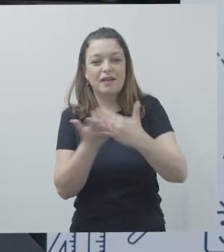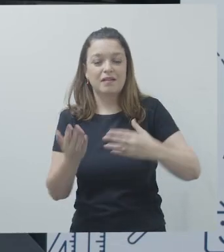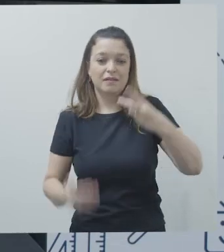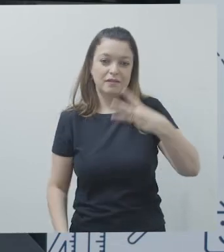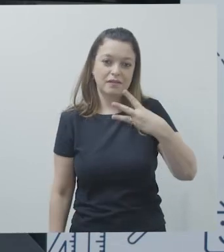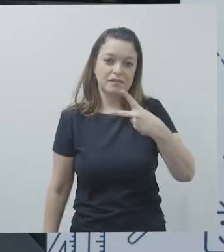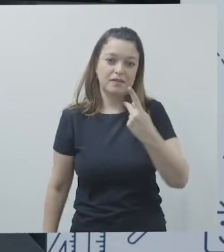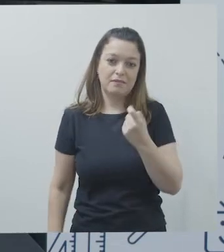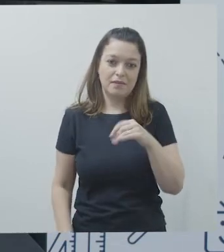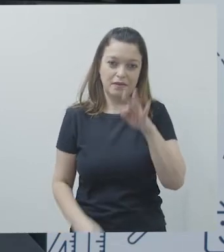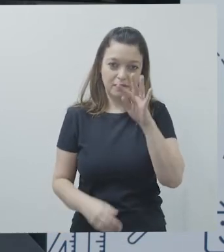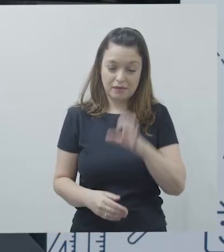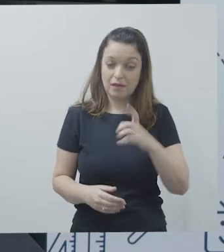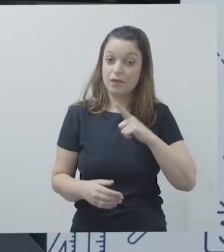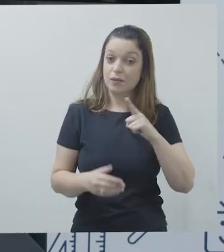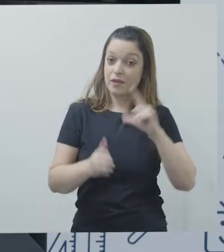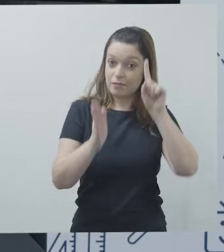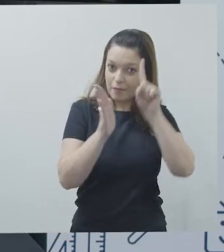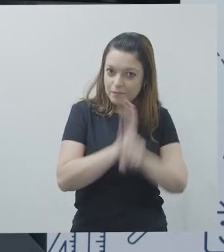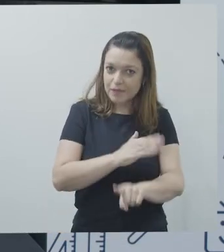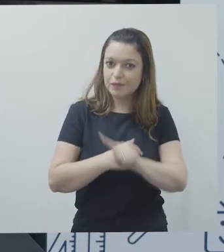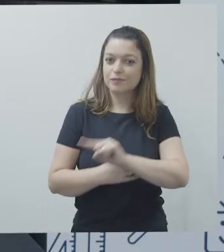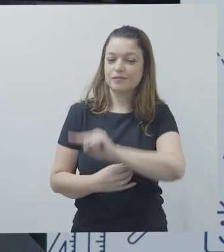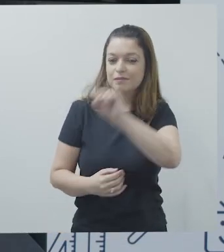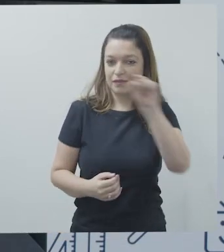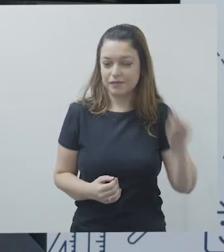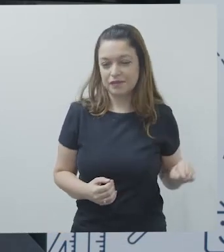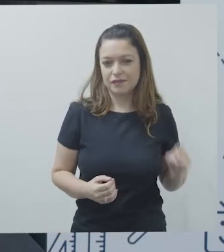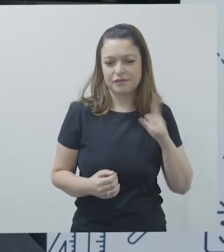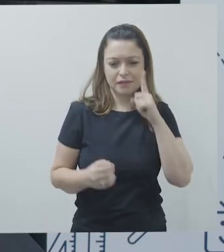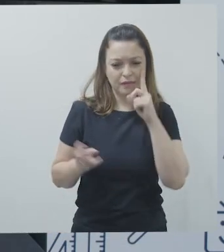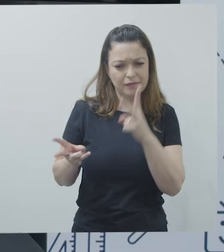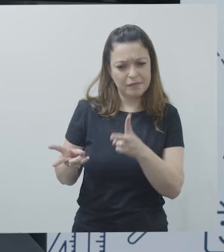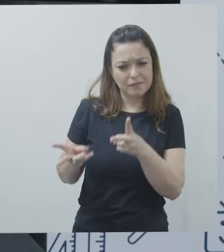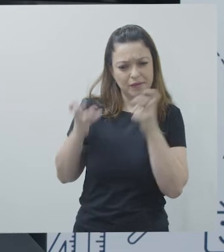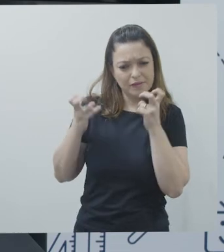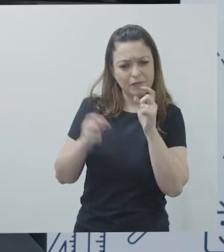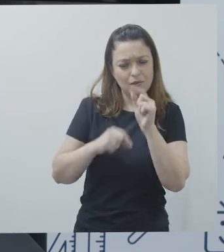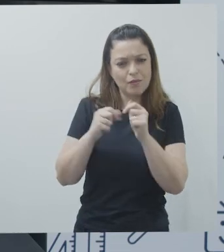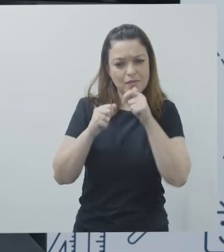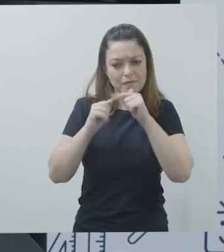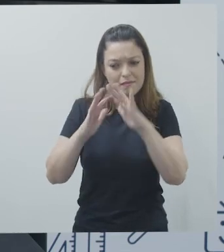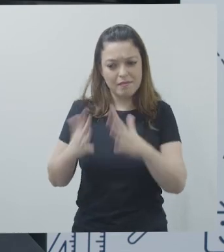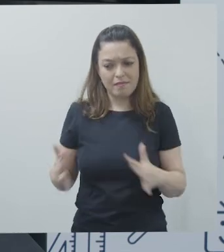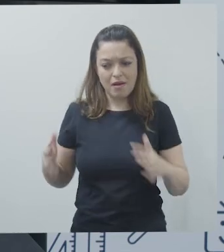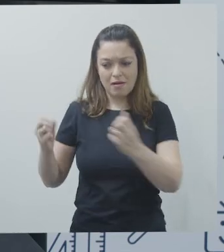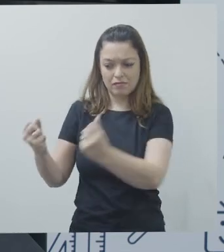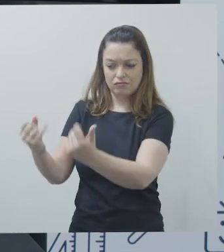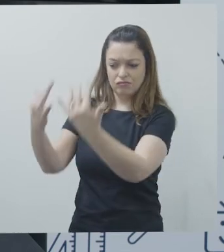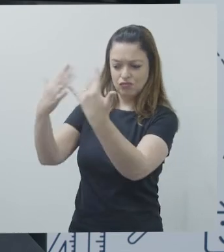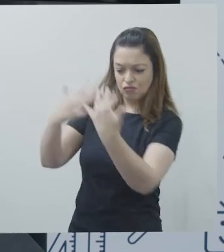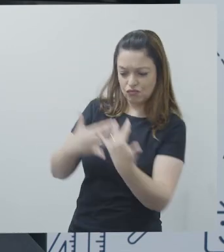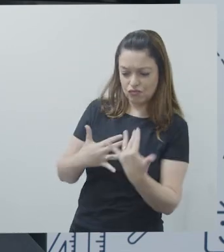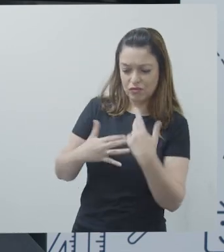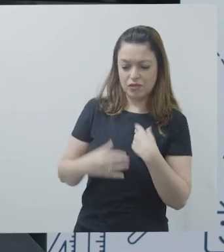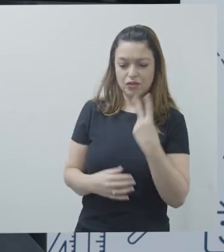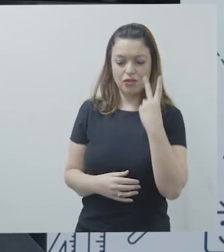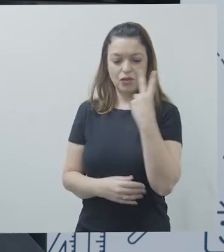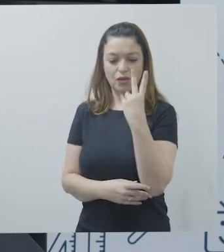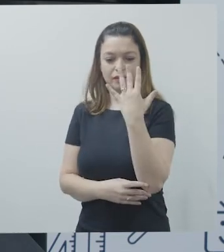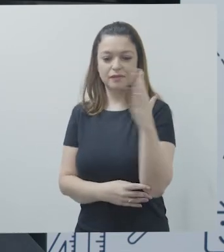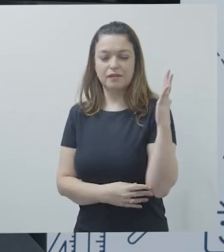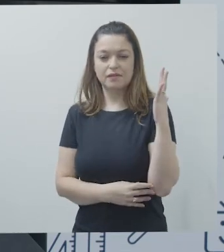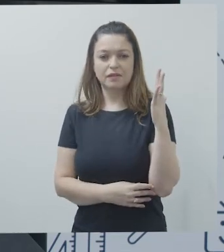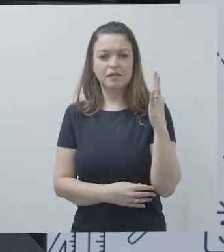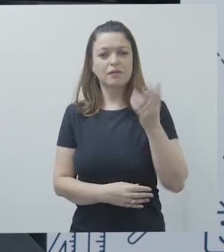uma pergunta para vocês. Vocês perceberam que algumas coisas já existem. No entanto, né, continua